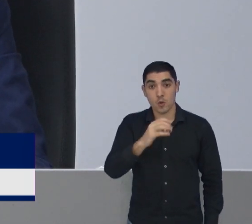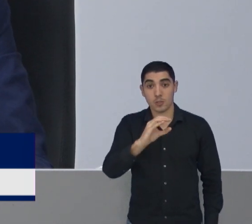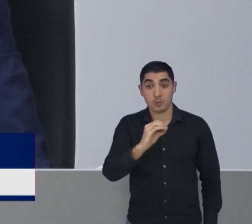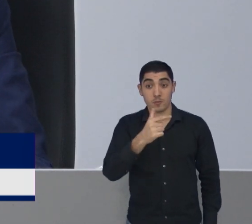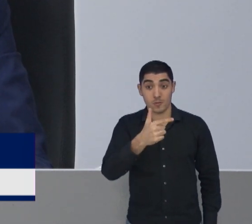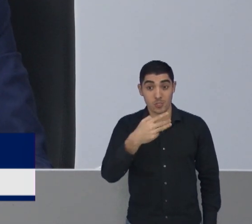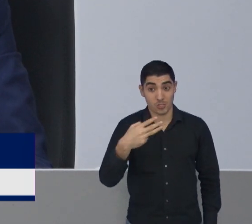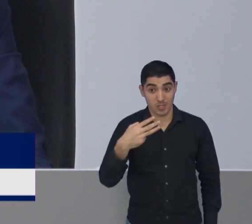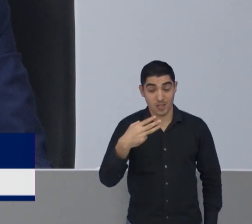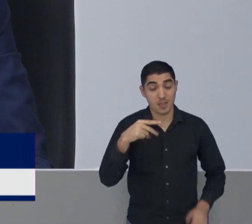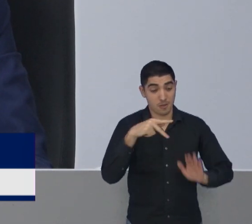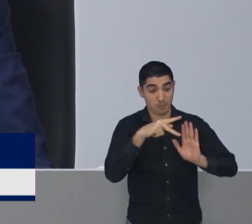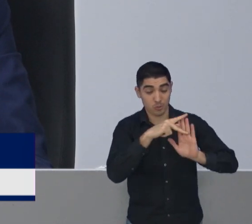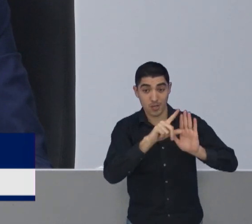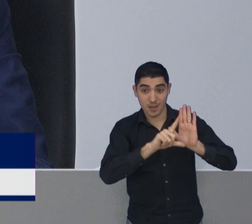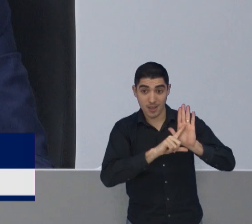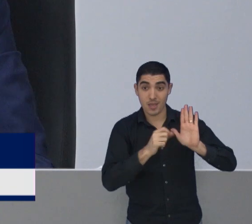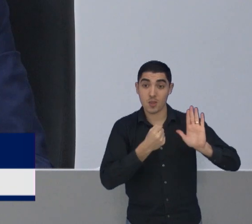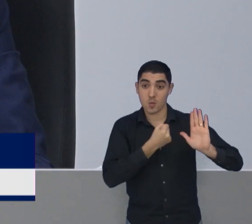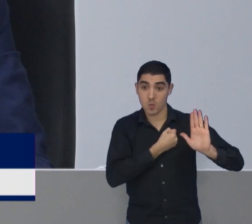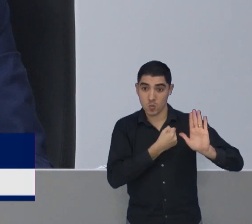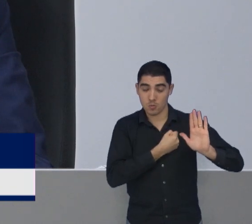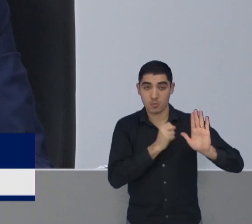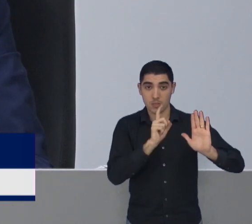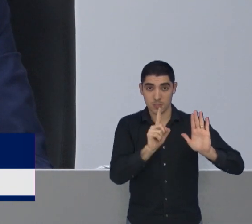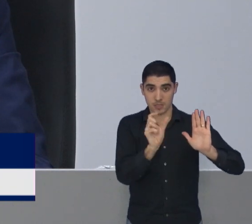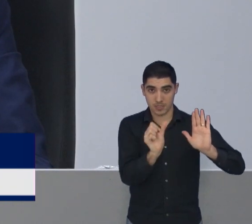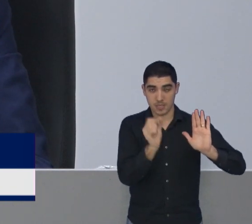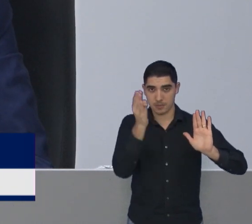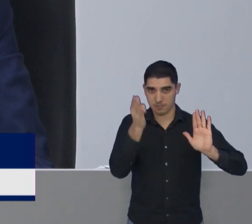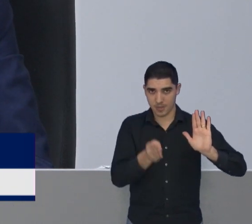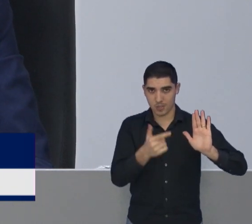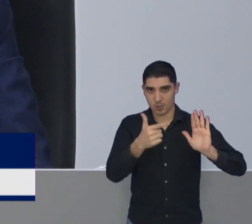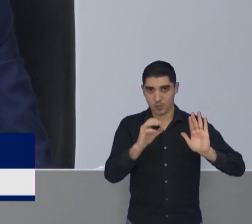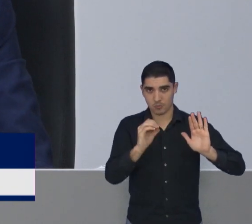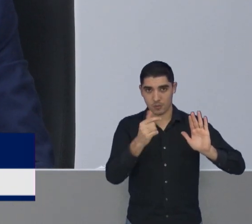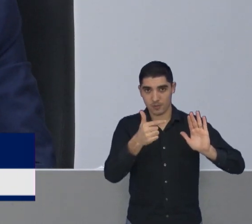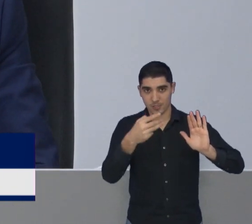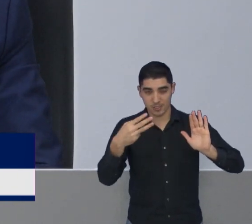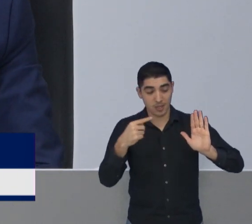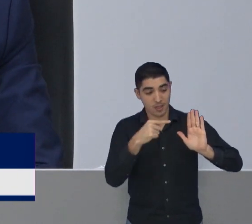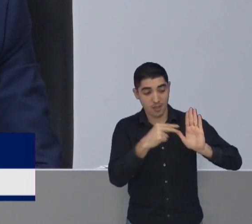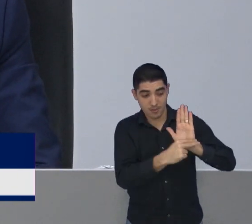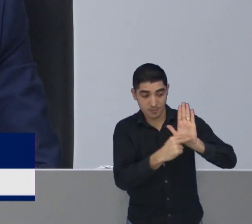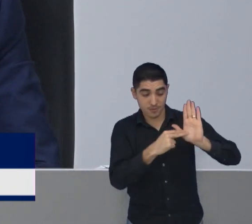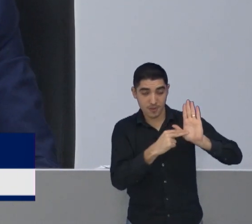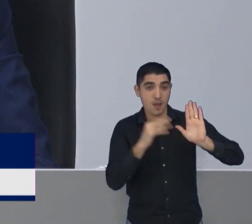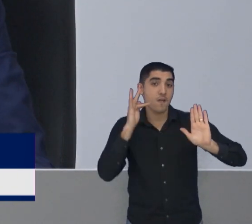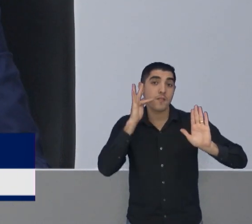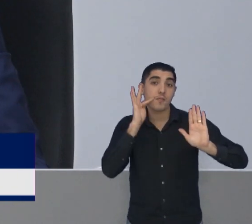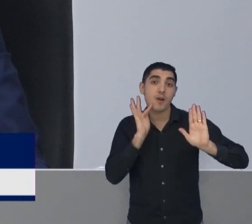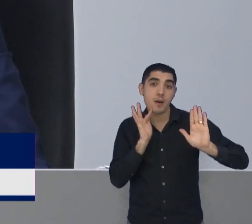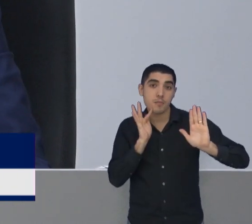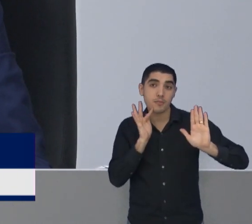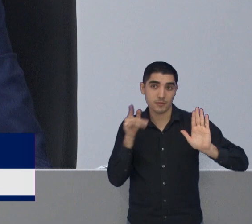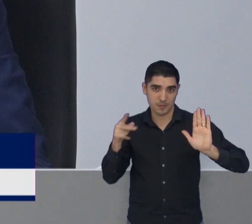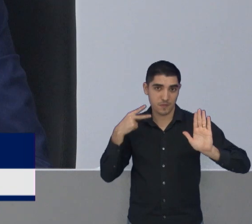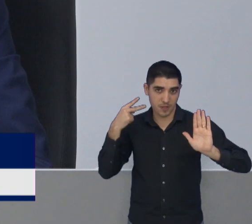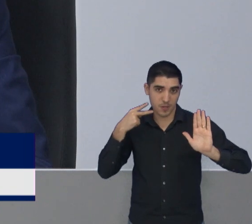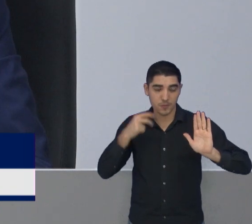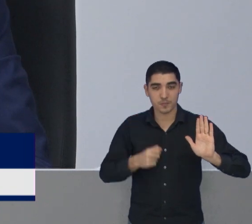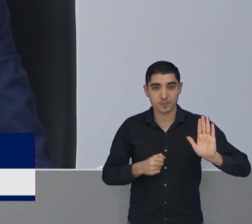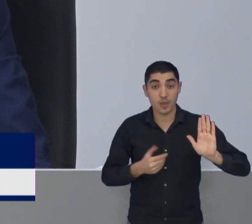375/2023, projeto de lei número 16/2023, autoria do vereador Fabião Zagueiro.